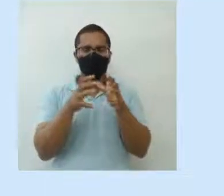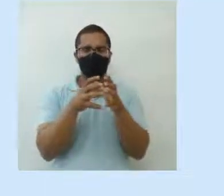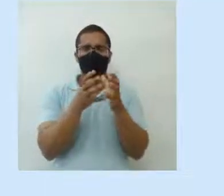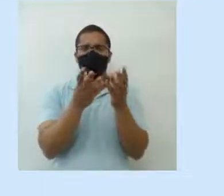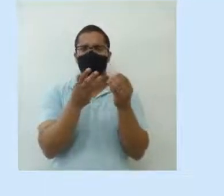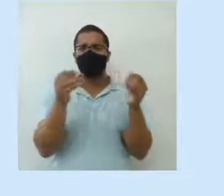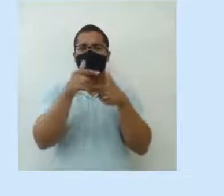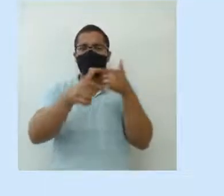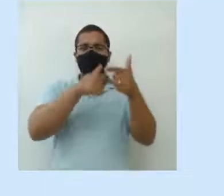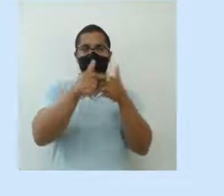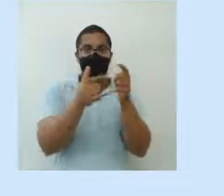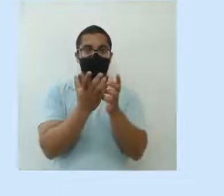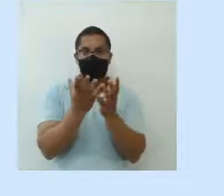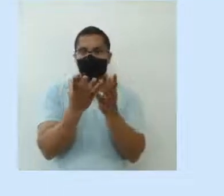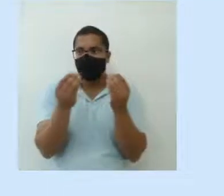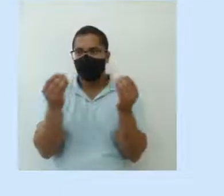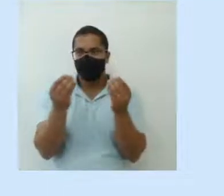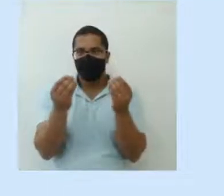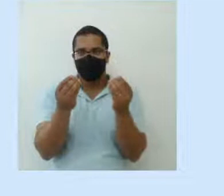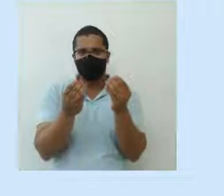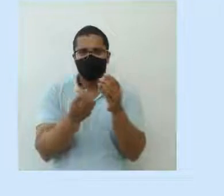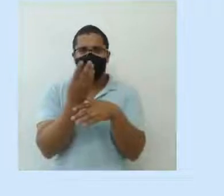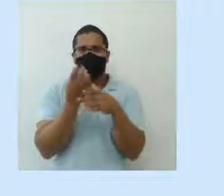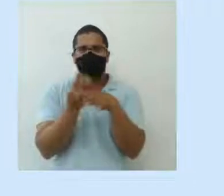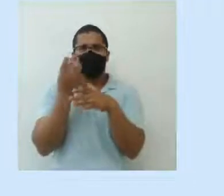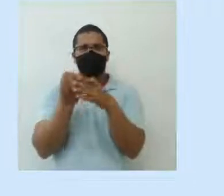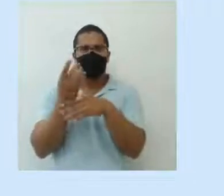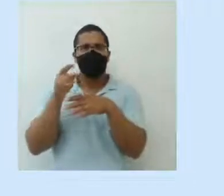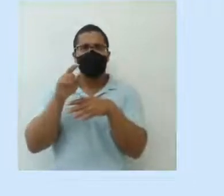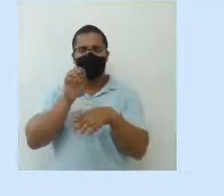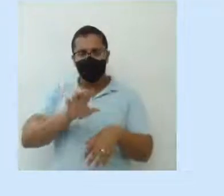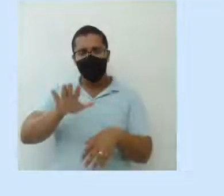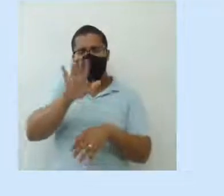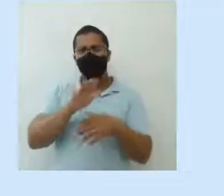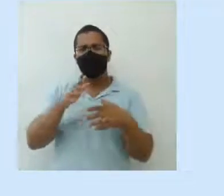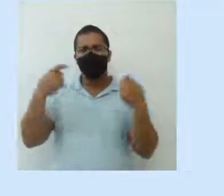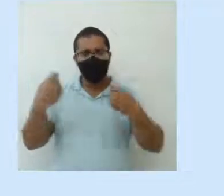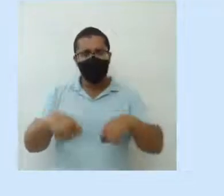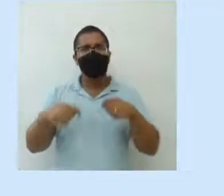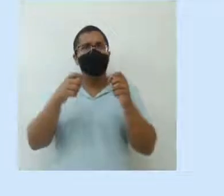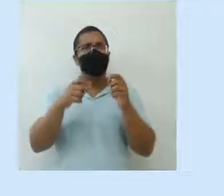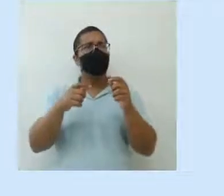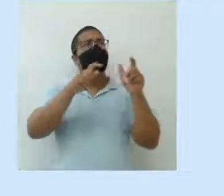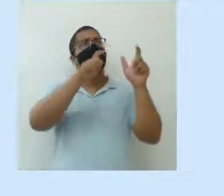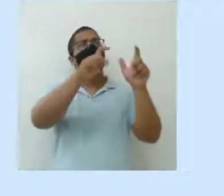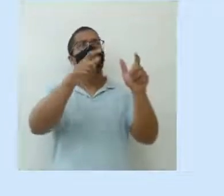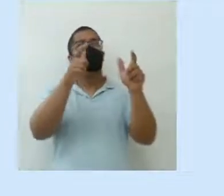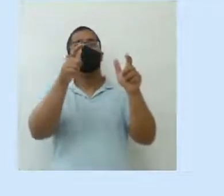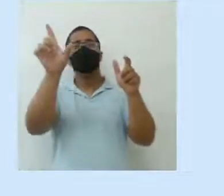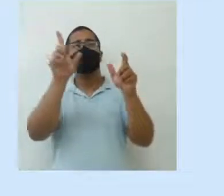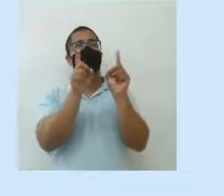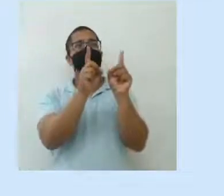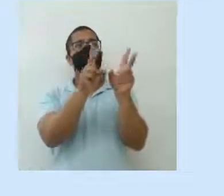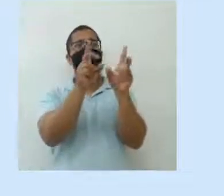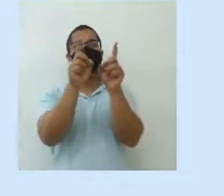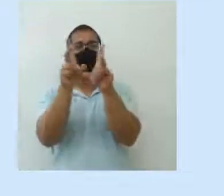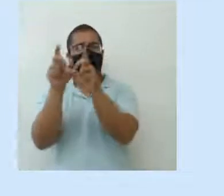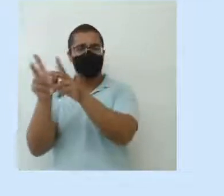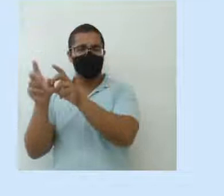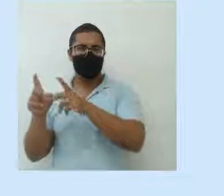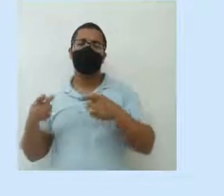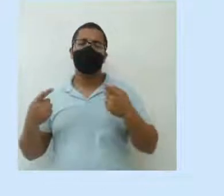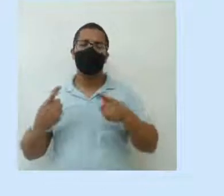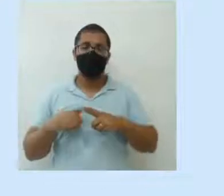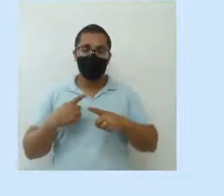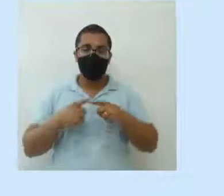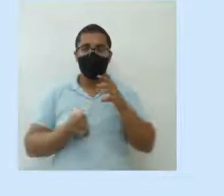Produz a mais. Então, o mercado europeu já estava saturado, então precisava o quê? De novas áreas para colocar esse